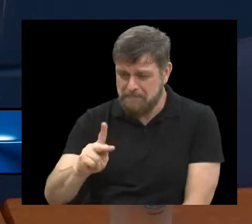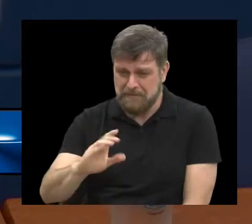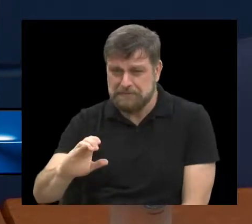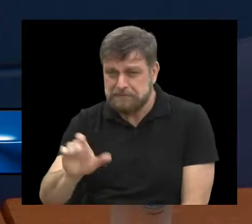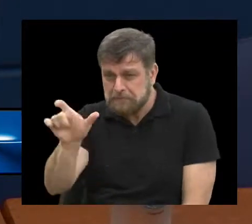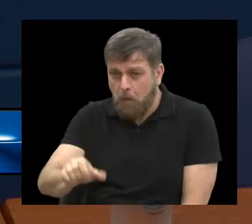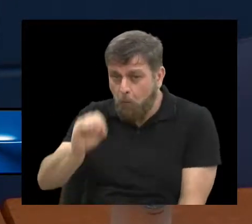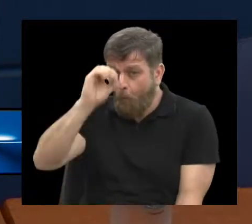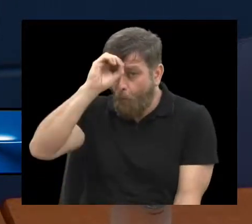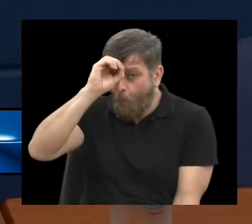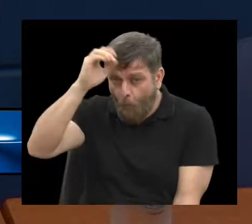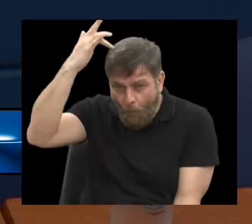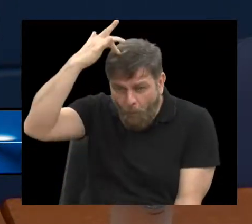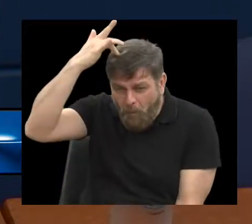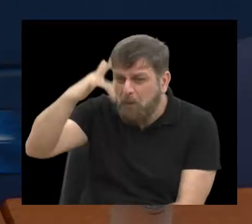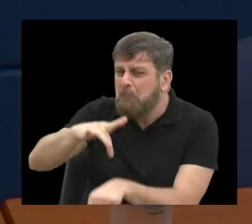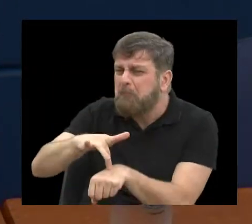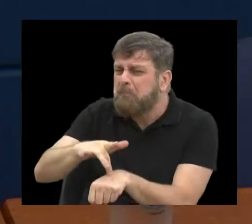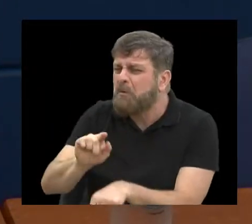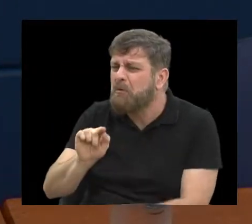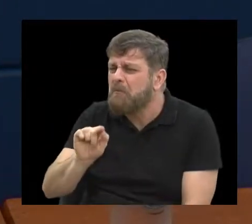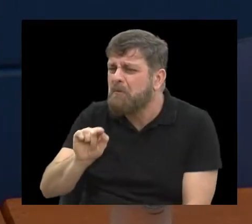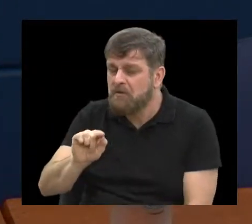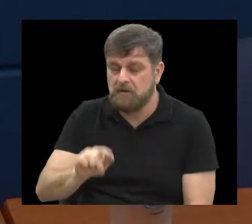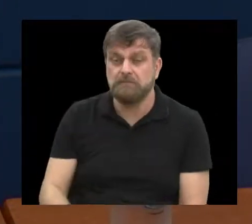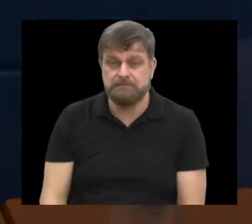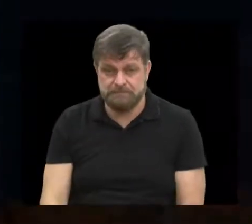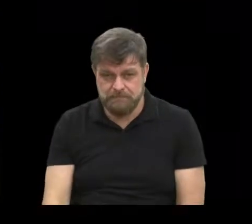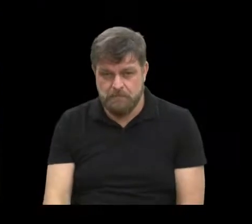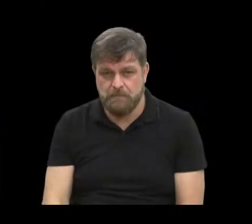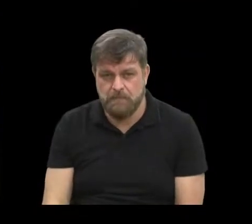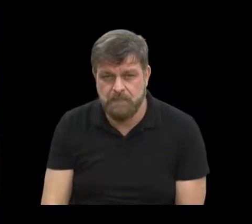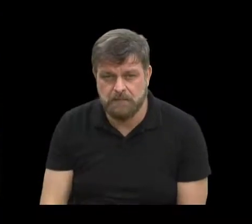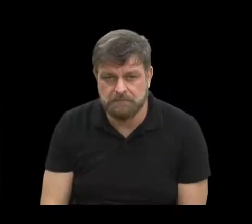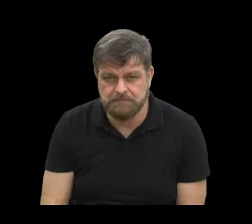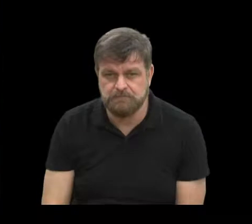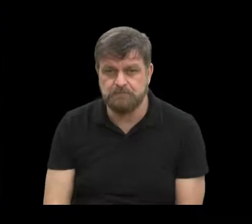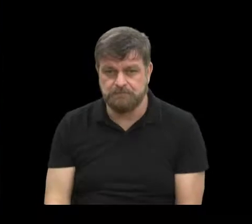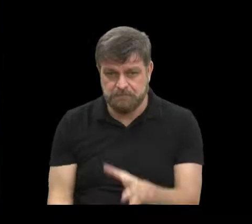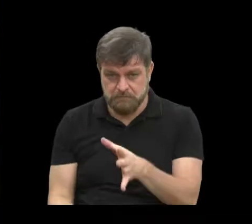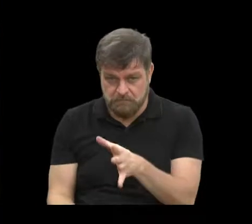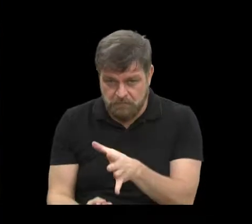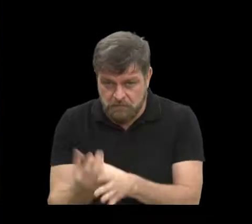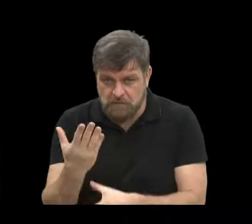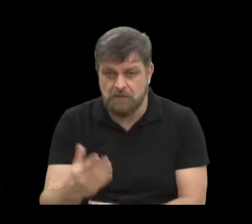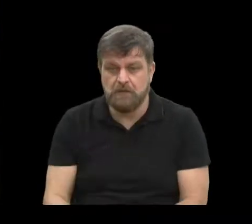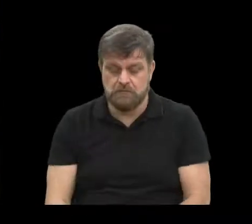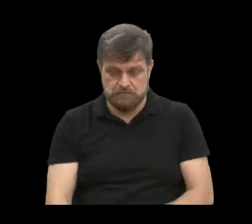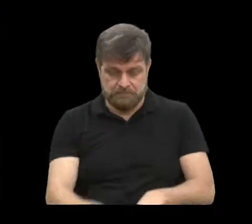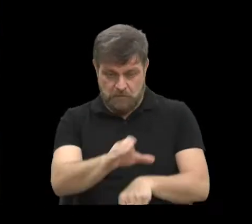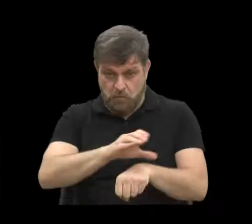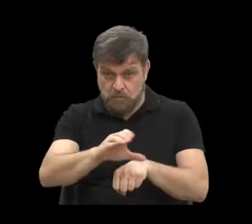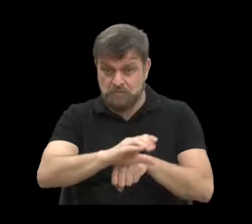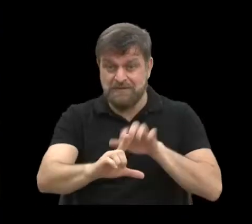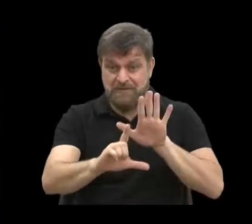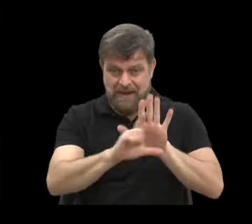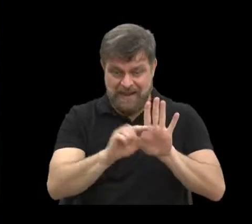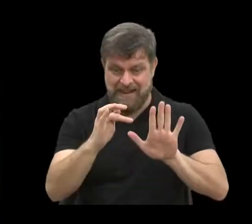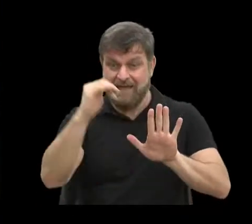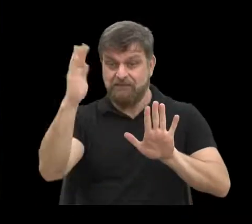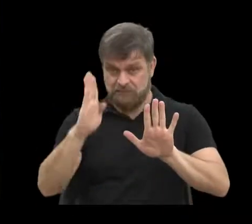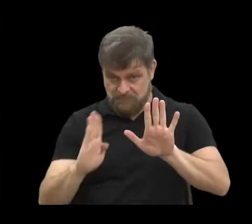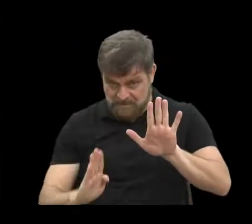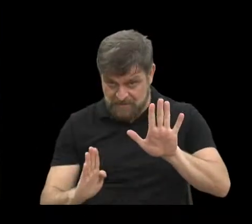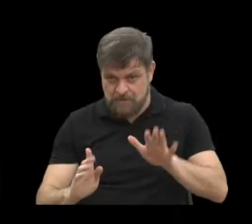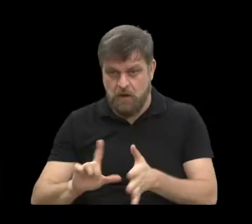acho que esse é um desses casos, né? Então, ele foi instituído lá pela Constituição. Aí